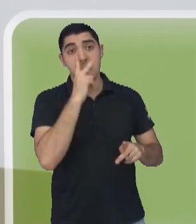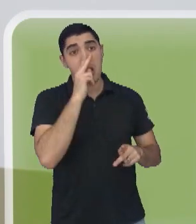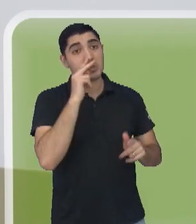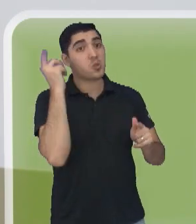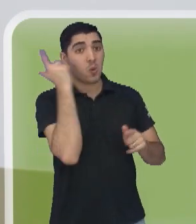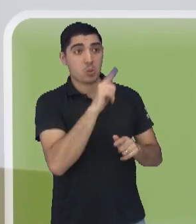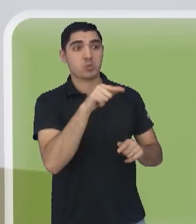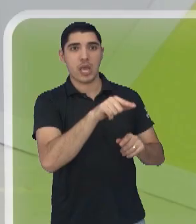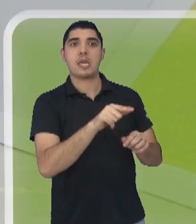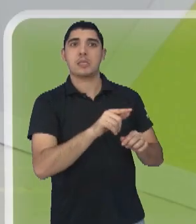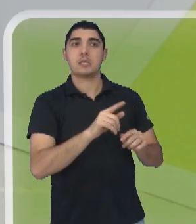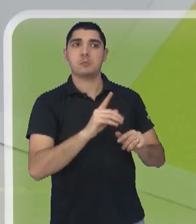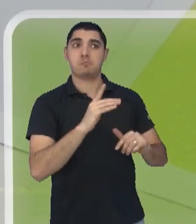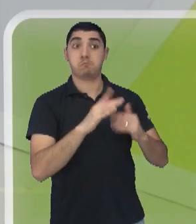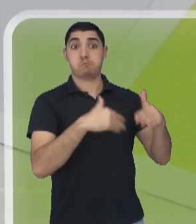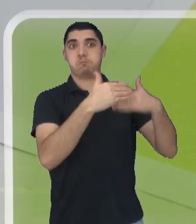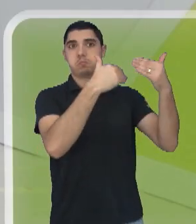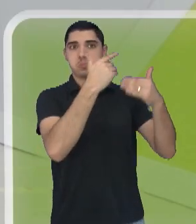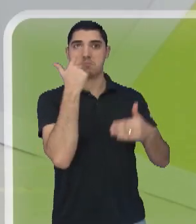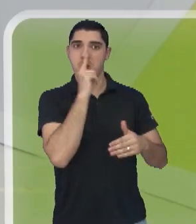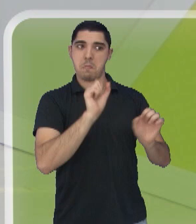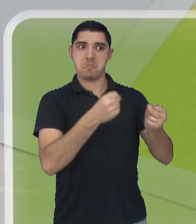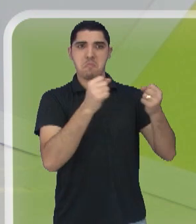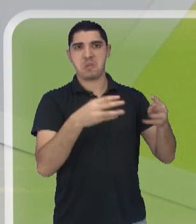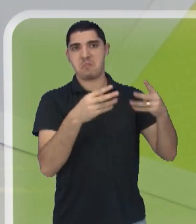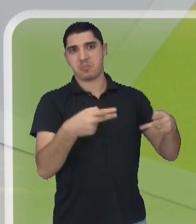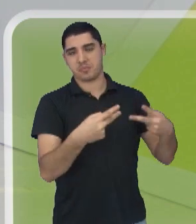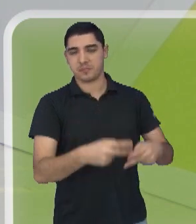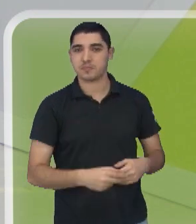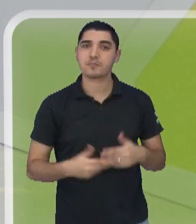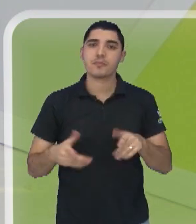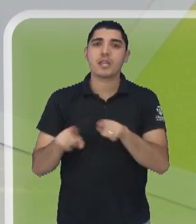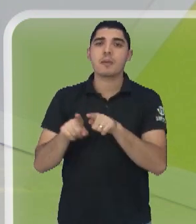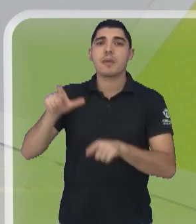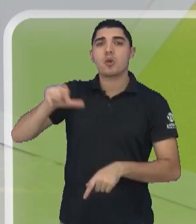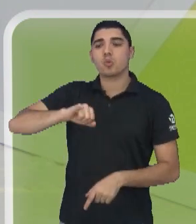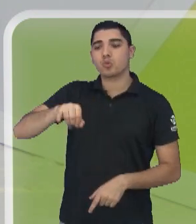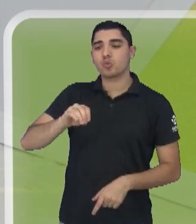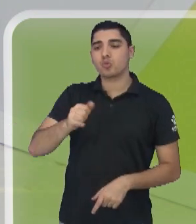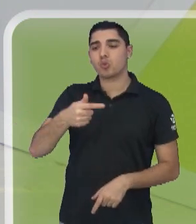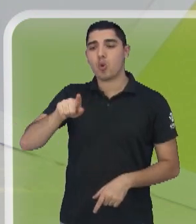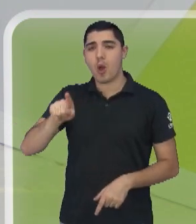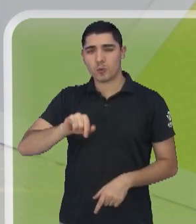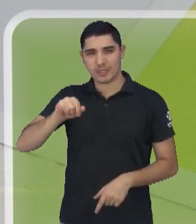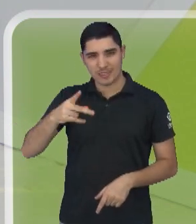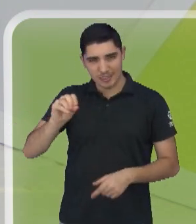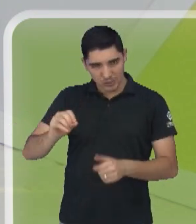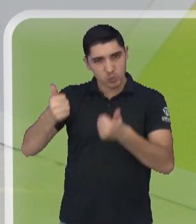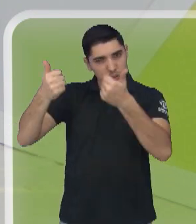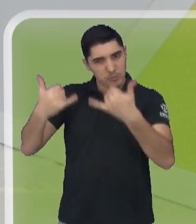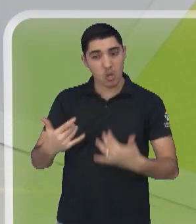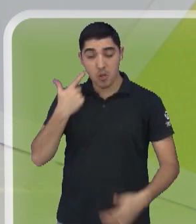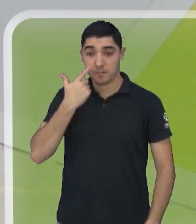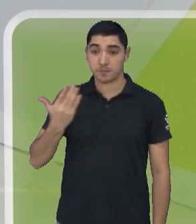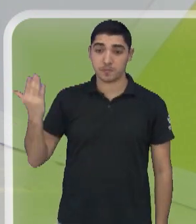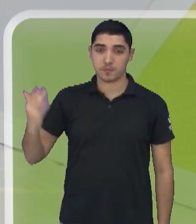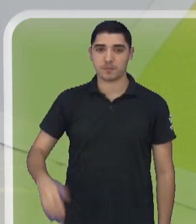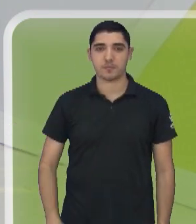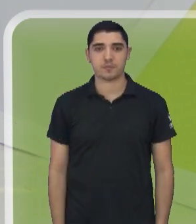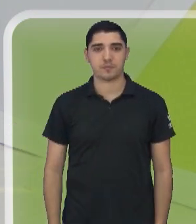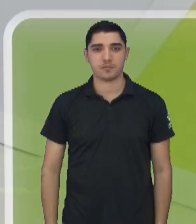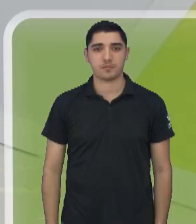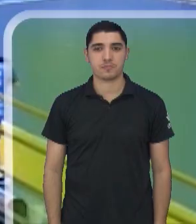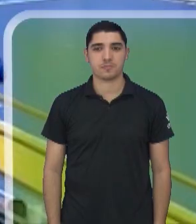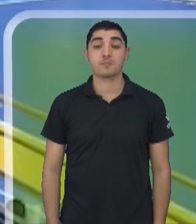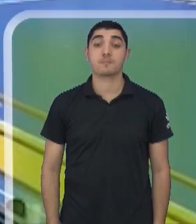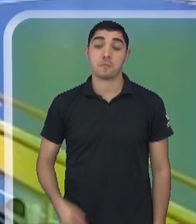nessa competição. Muito bem, e o ala Joãozinho falou sobre a estreia do São José na Liga Nacional. Fala, Joãozinho! Esperamos fazer uma